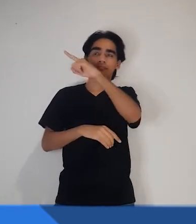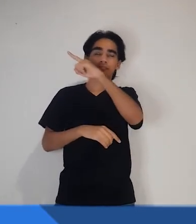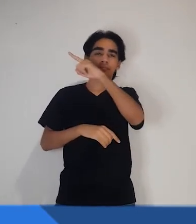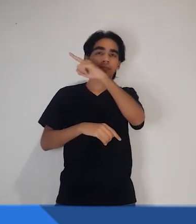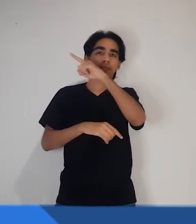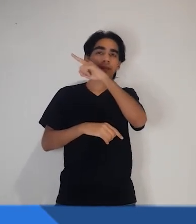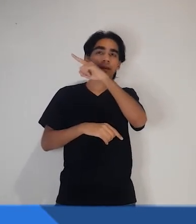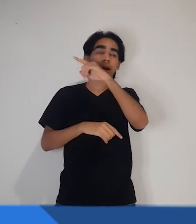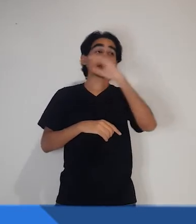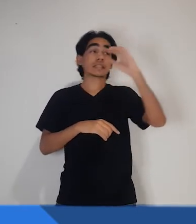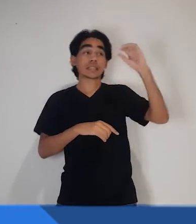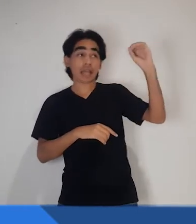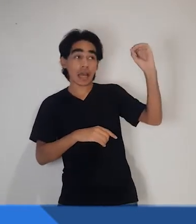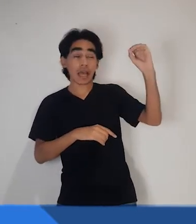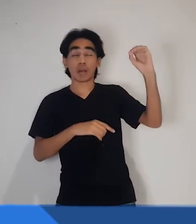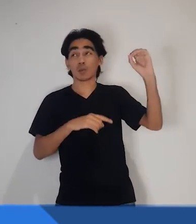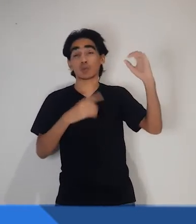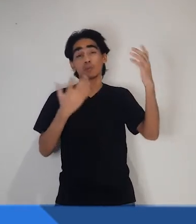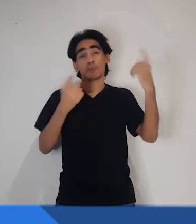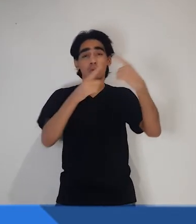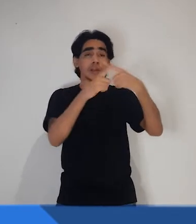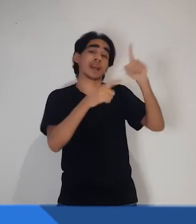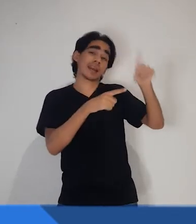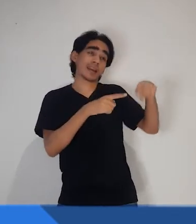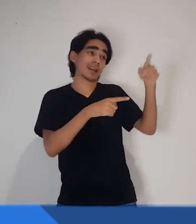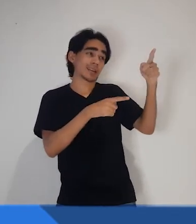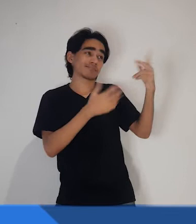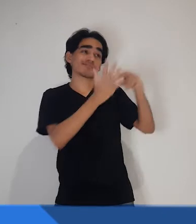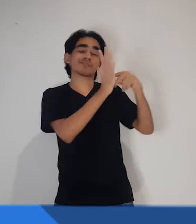2. Ela não tem nota porque é uma escolha errada.